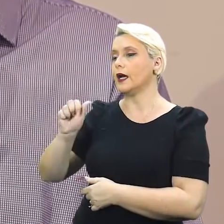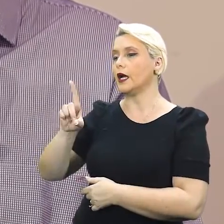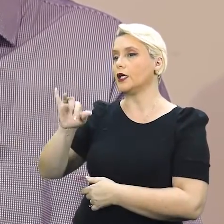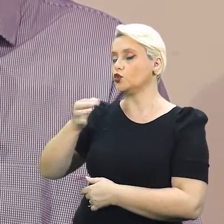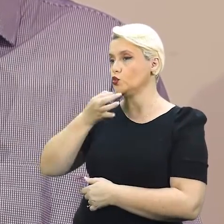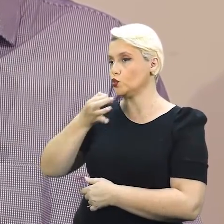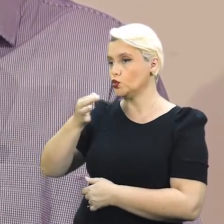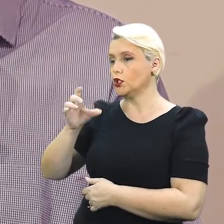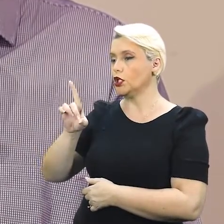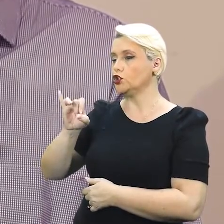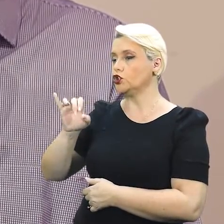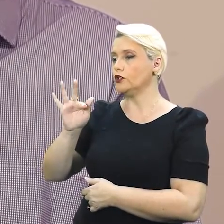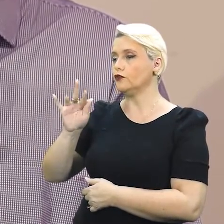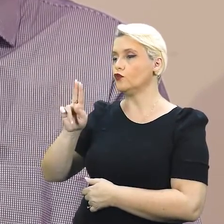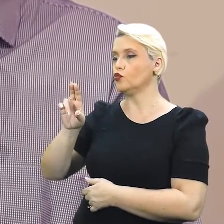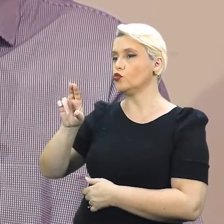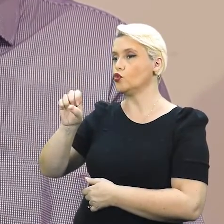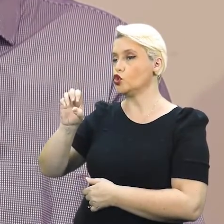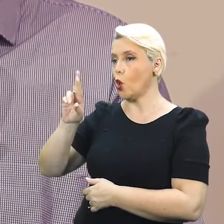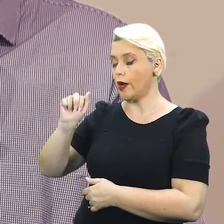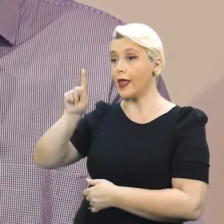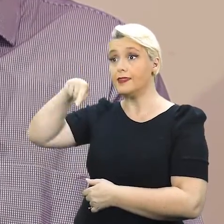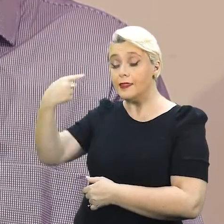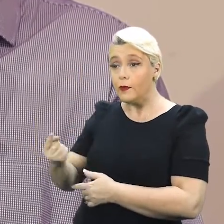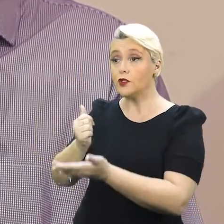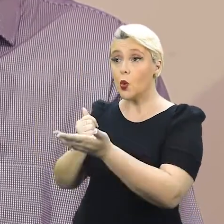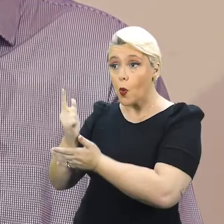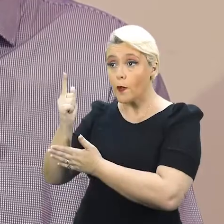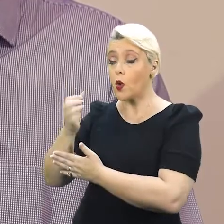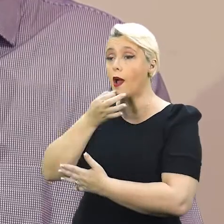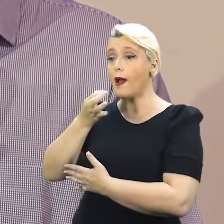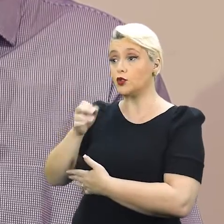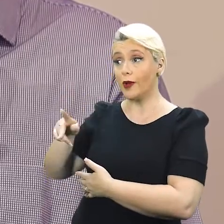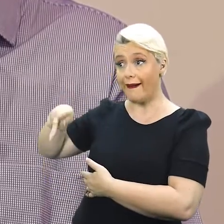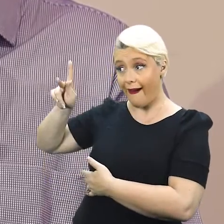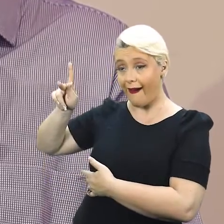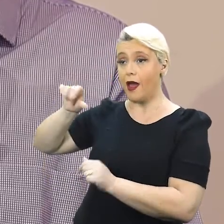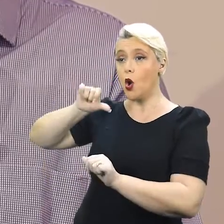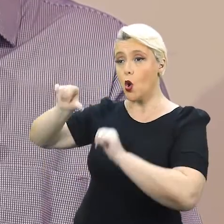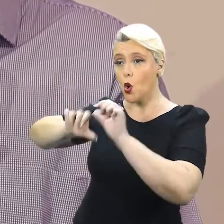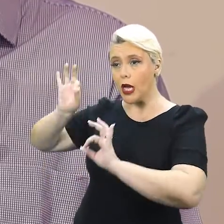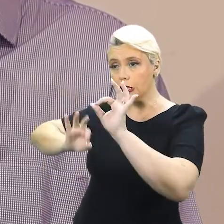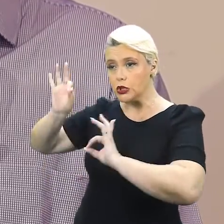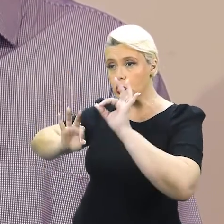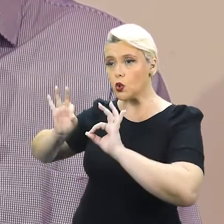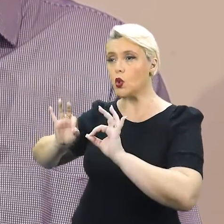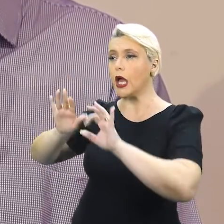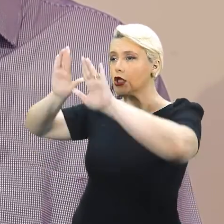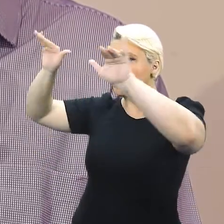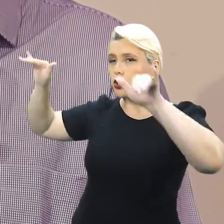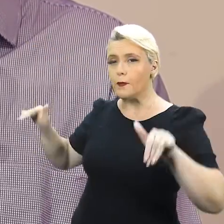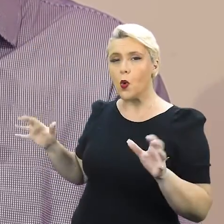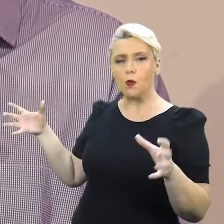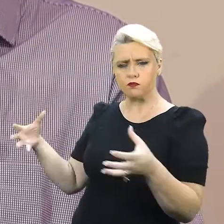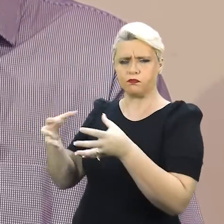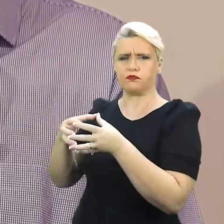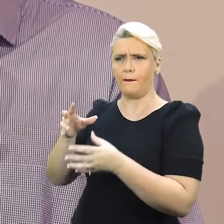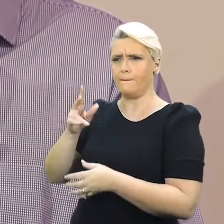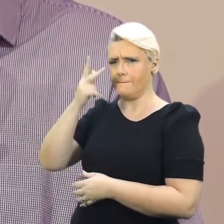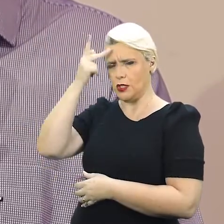você comprou a Rádio K, montou a Rádio K e trouxe um timaço,